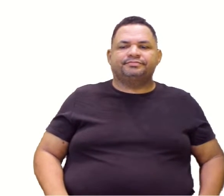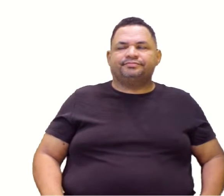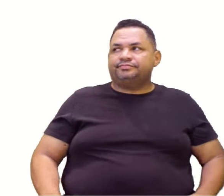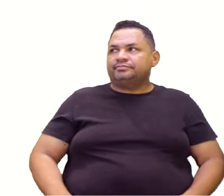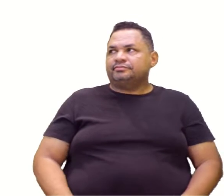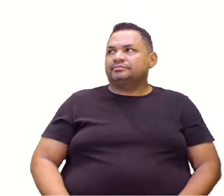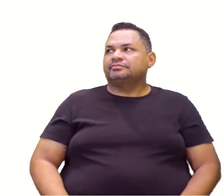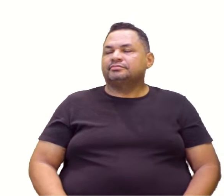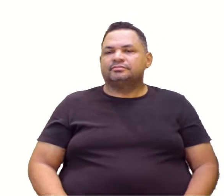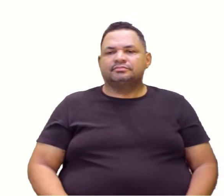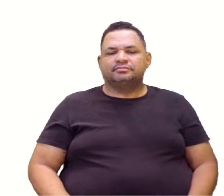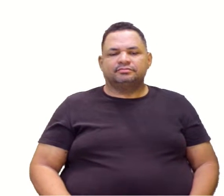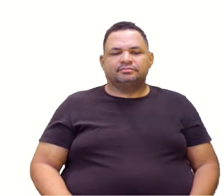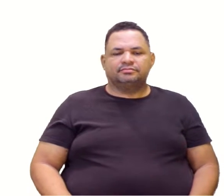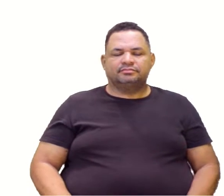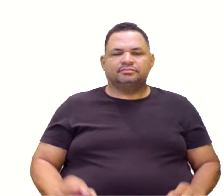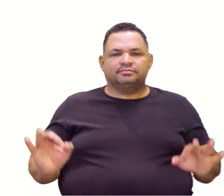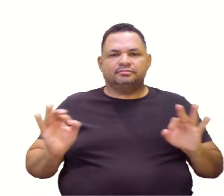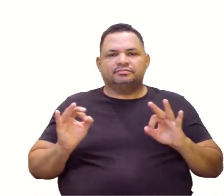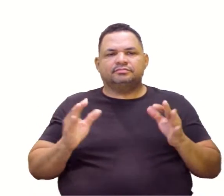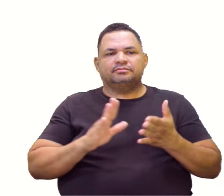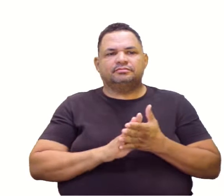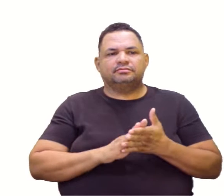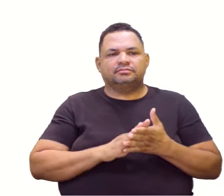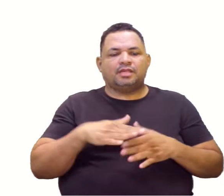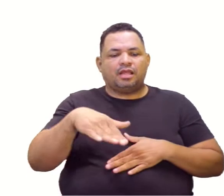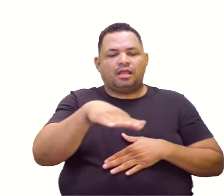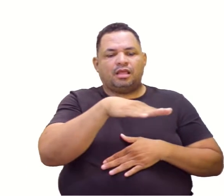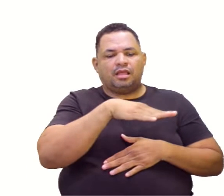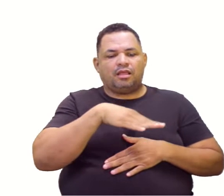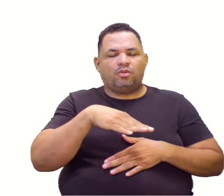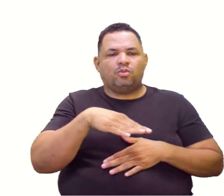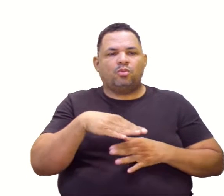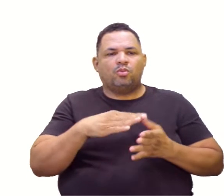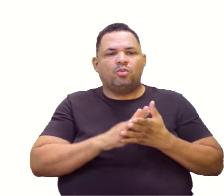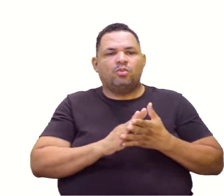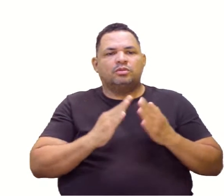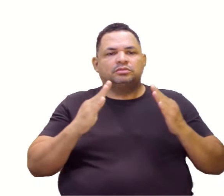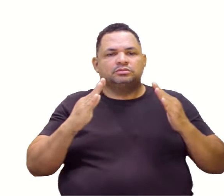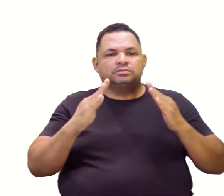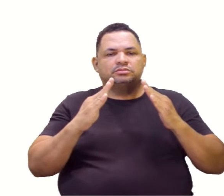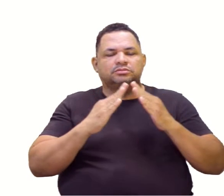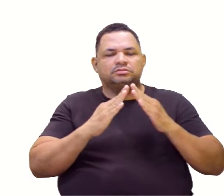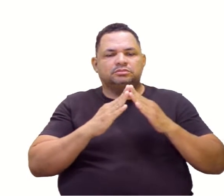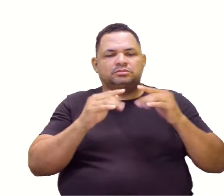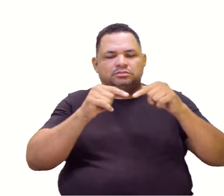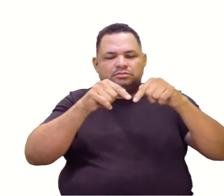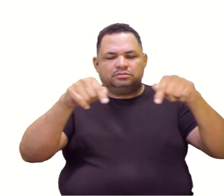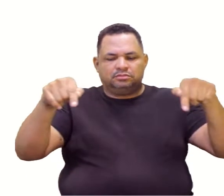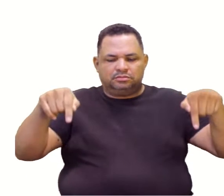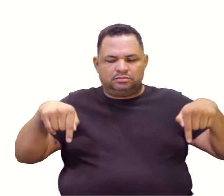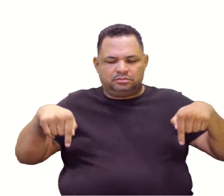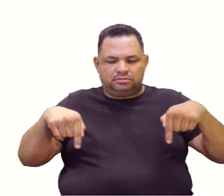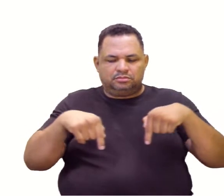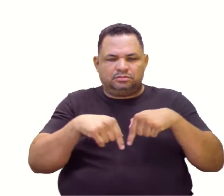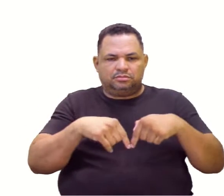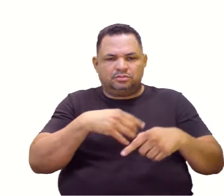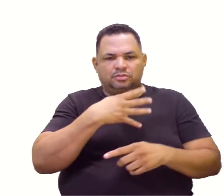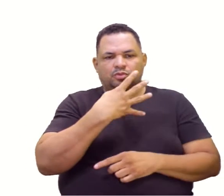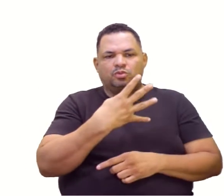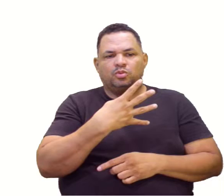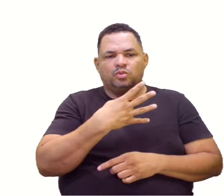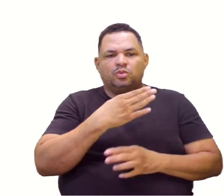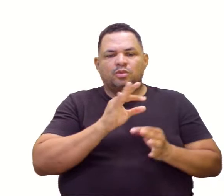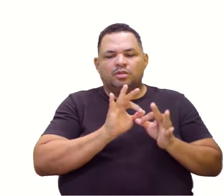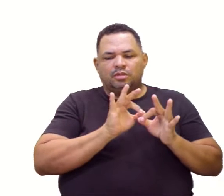fazendo a figura, pode ser? Perfeito. Então, o pátio de uma escola tem formato retangular, com 4 metros de largura e